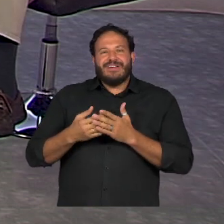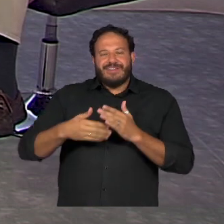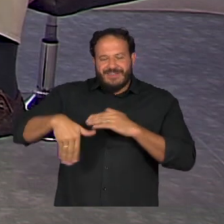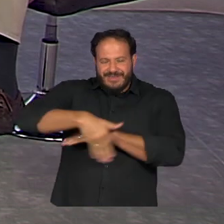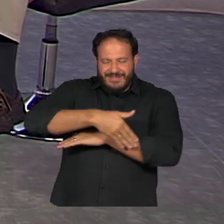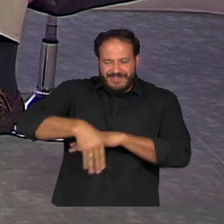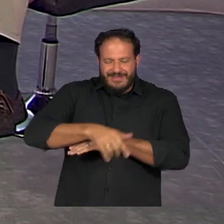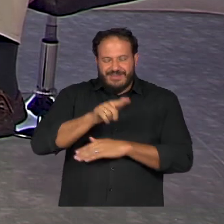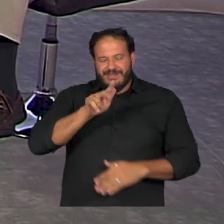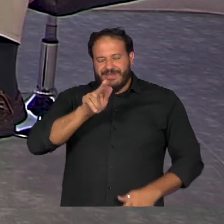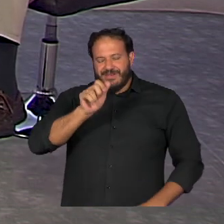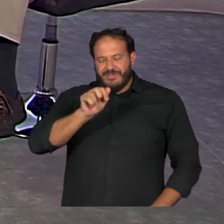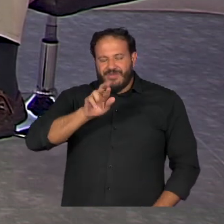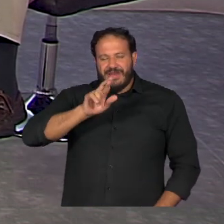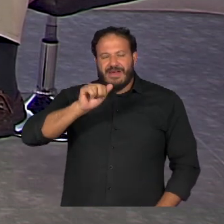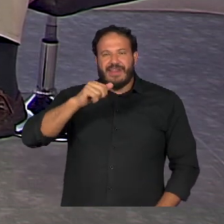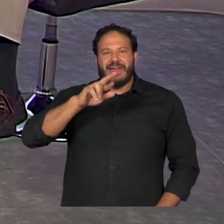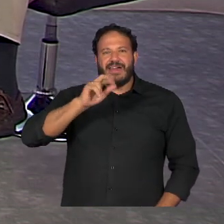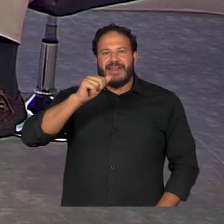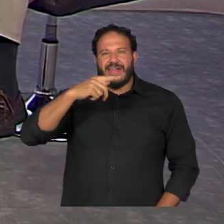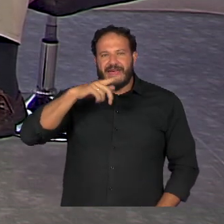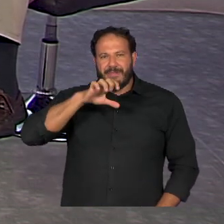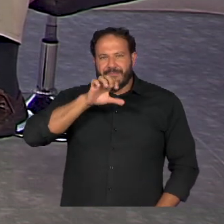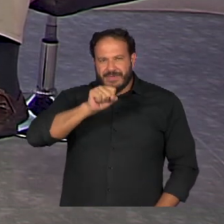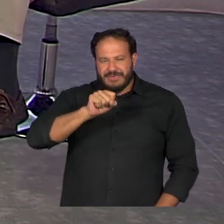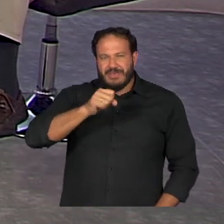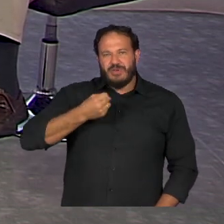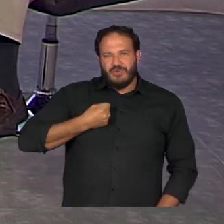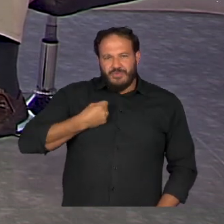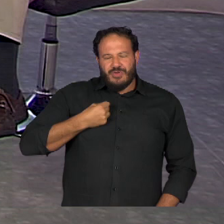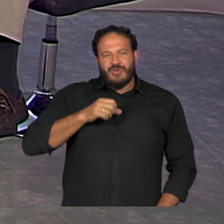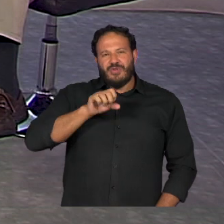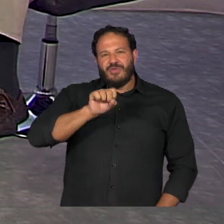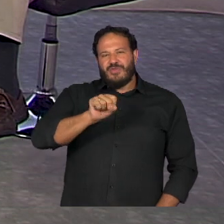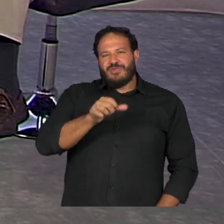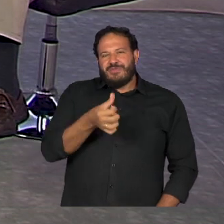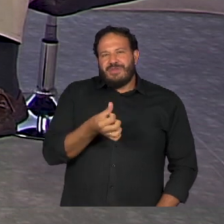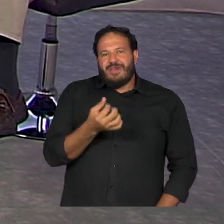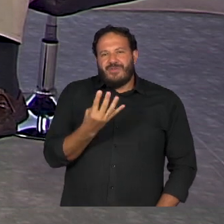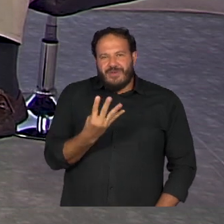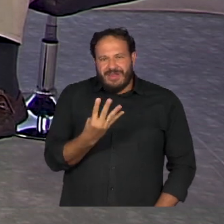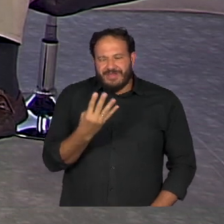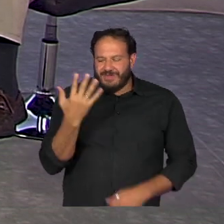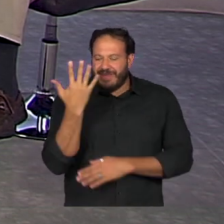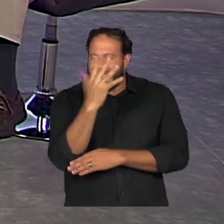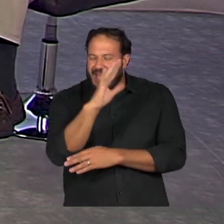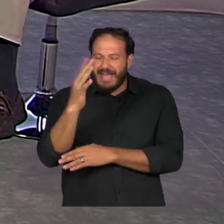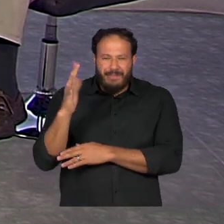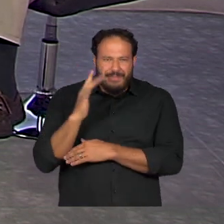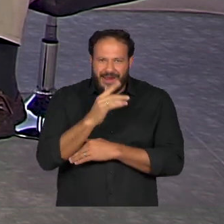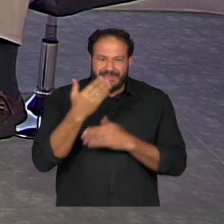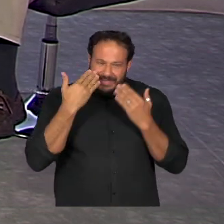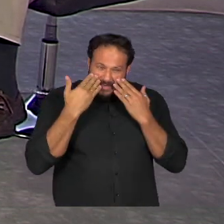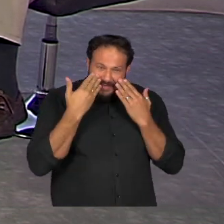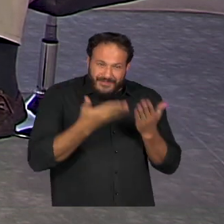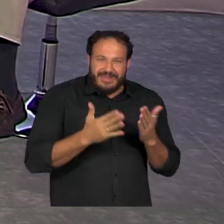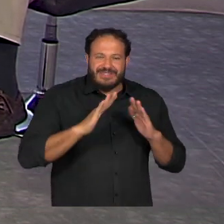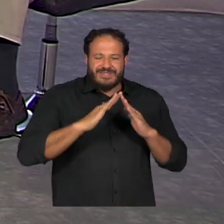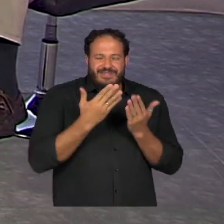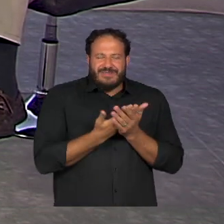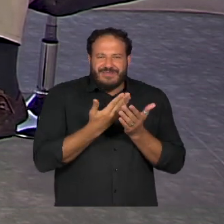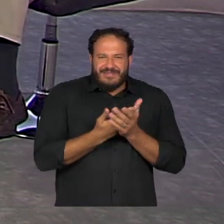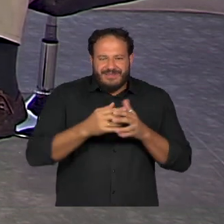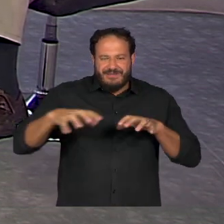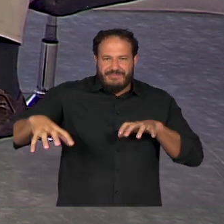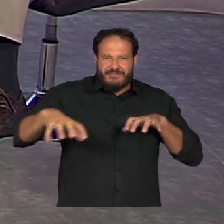Guararapes 864 é onde tá a escola né a praça exatamente ao lado ou na rua nebrasca que é a rua de trás em